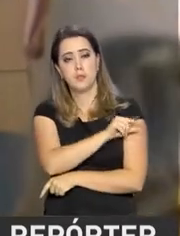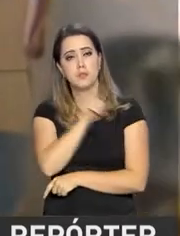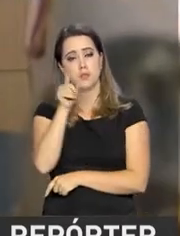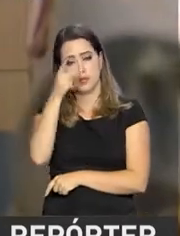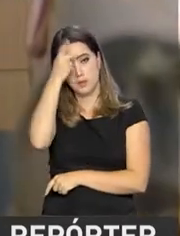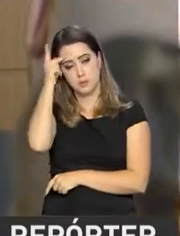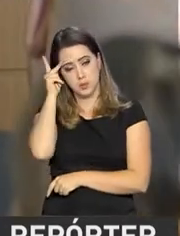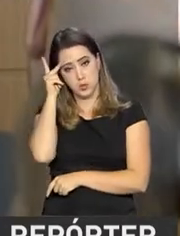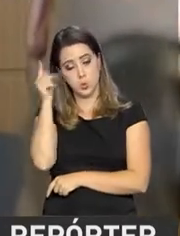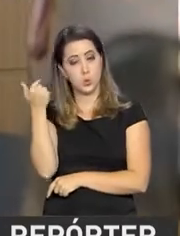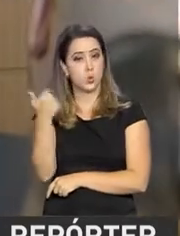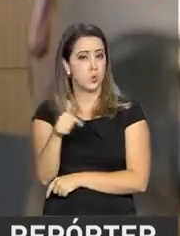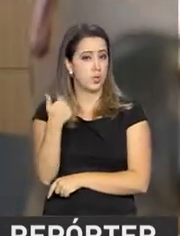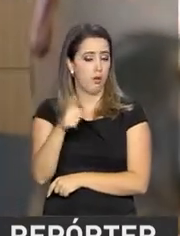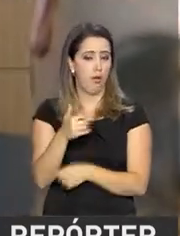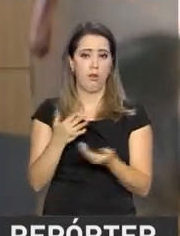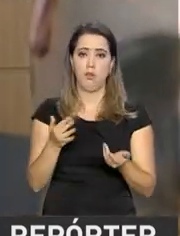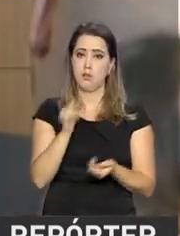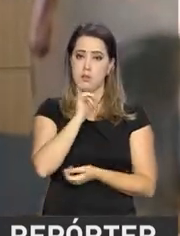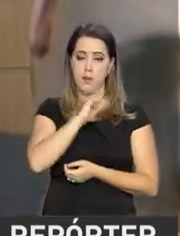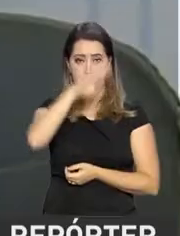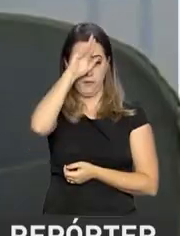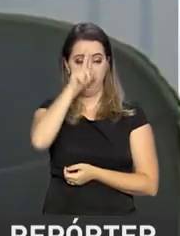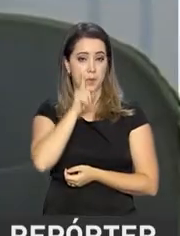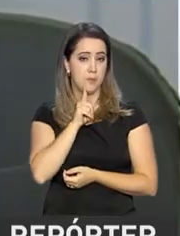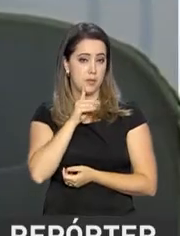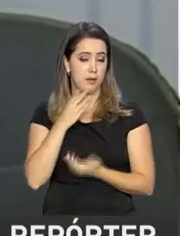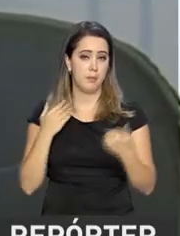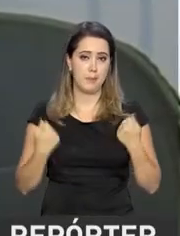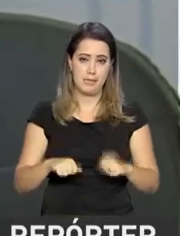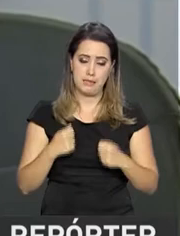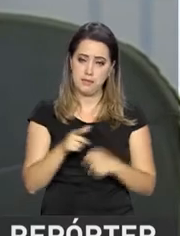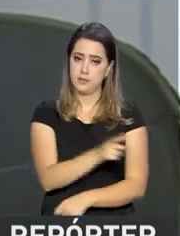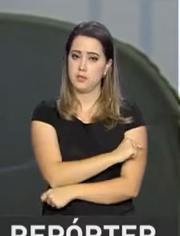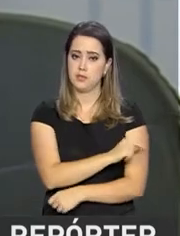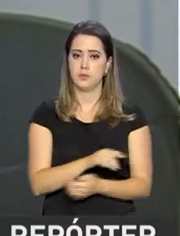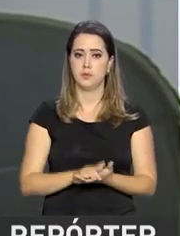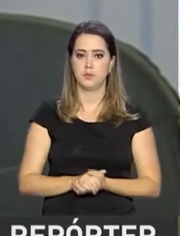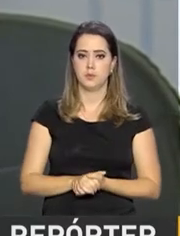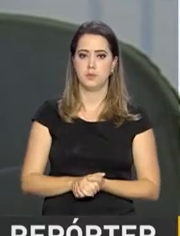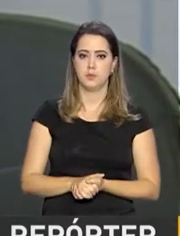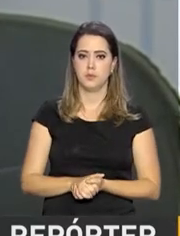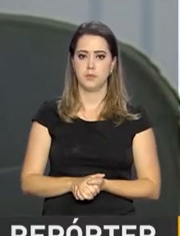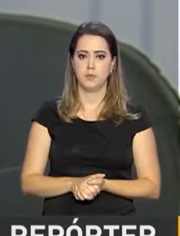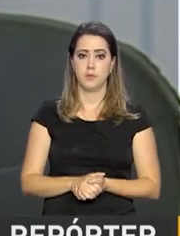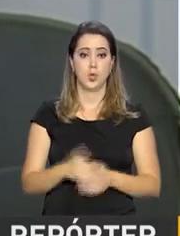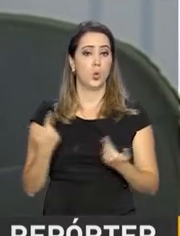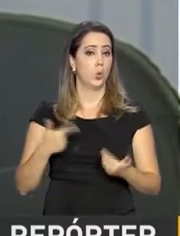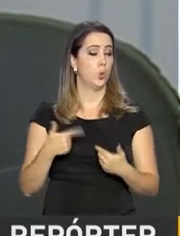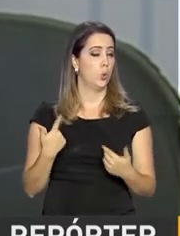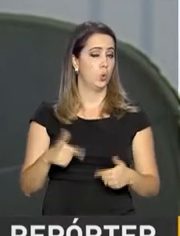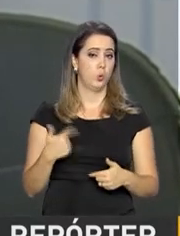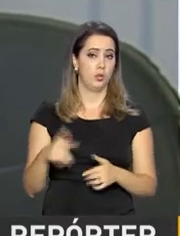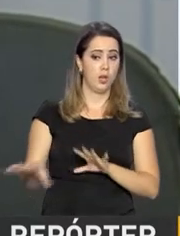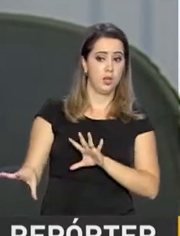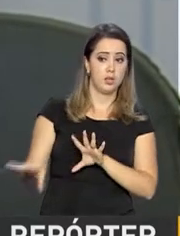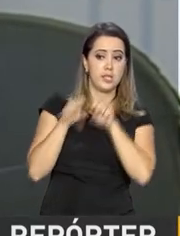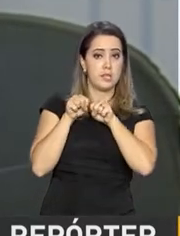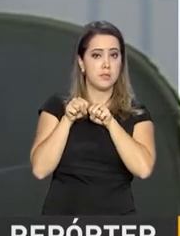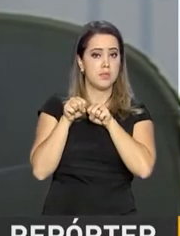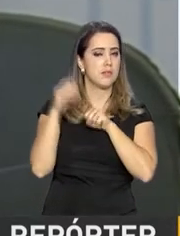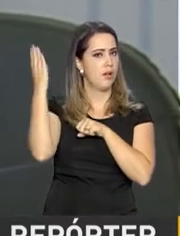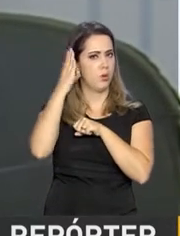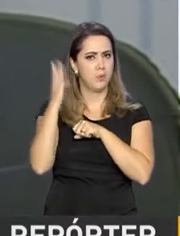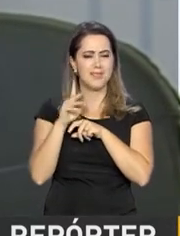venezuelanos por acaso não tenham, como a questão da febre amarela. Não há transmissão autóctone do sarampo no Brasil, todos os casos